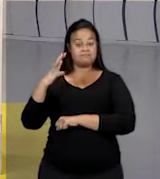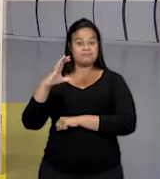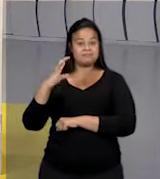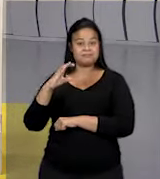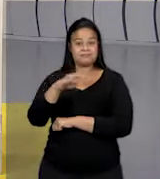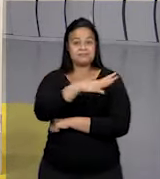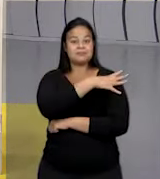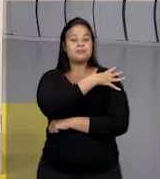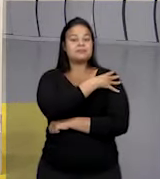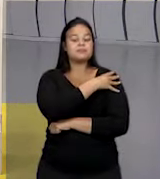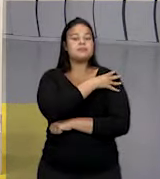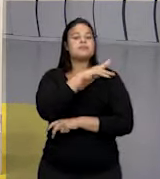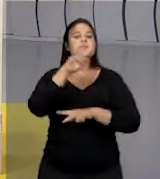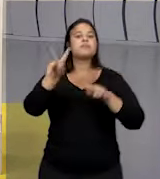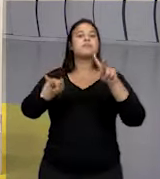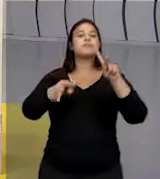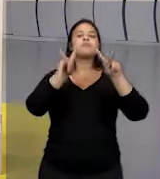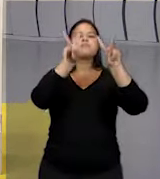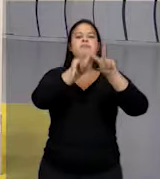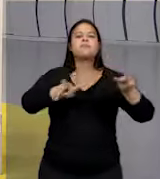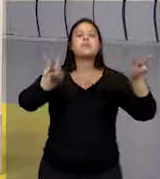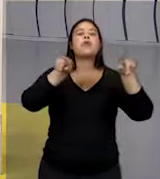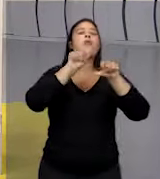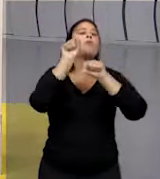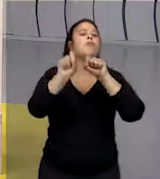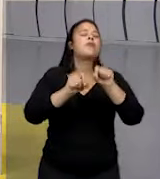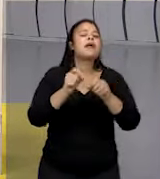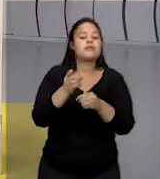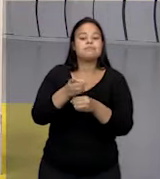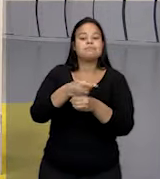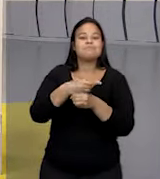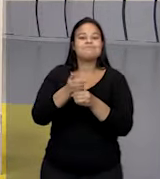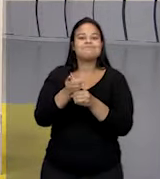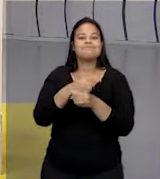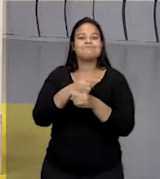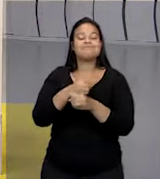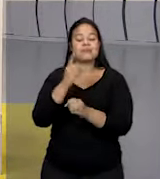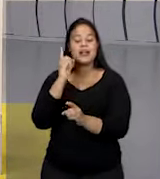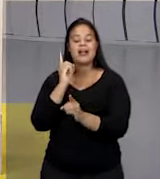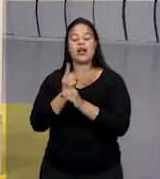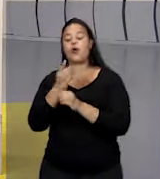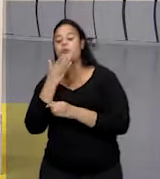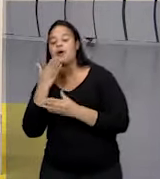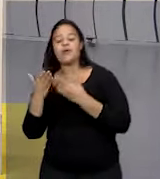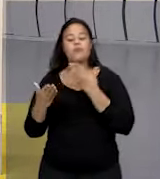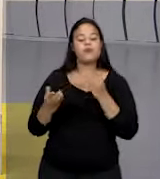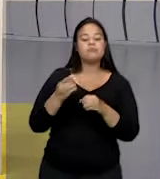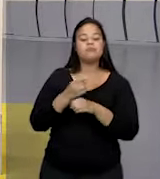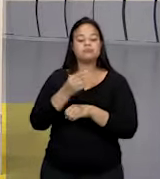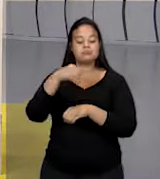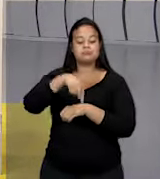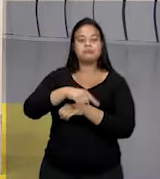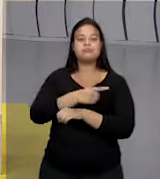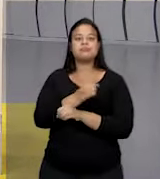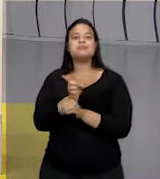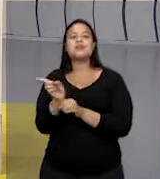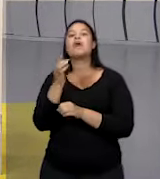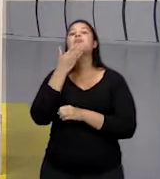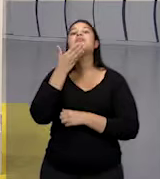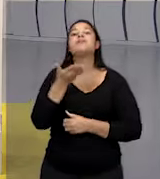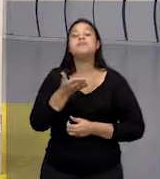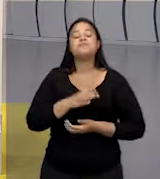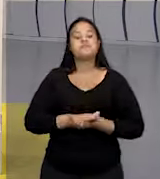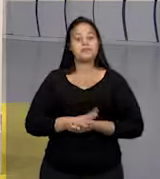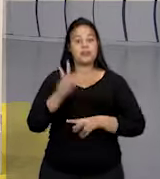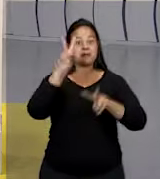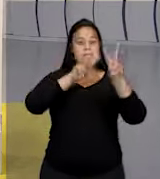e nós vamos falar sobre os pontos cardeais, descobrir quais são as direções. Agora, nós vamos